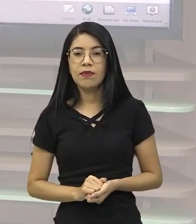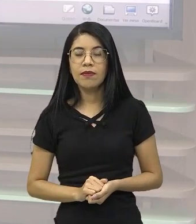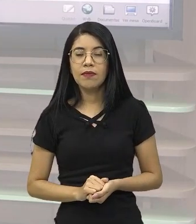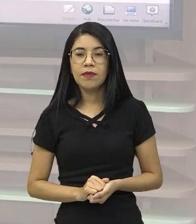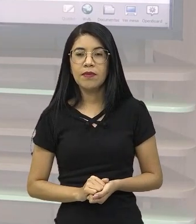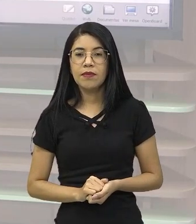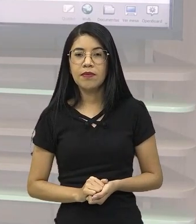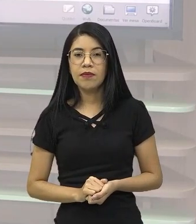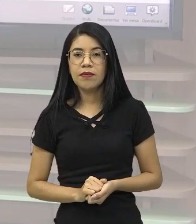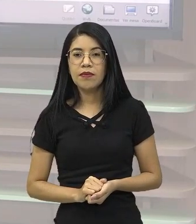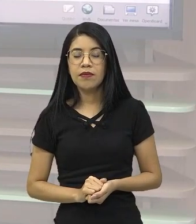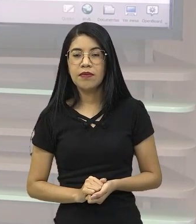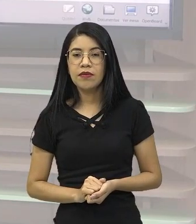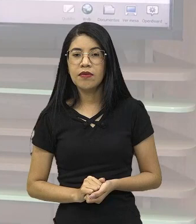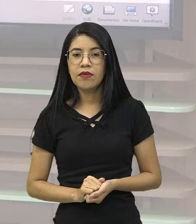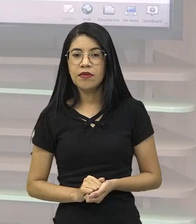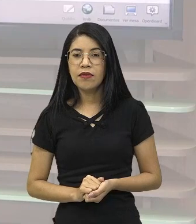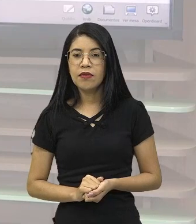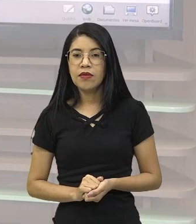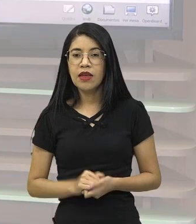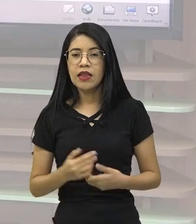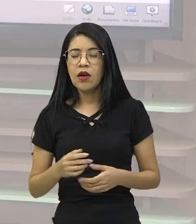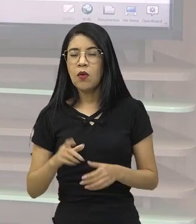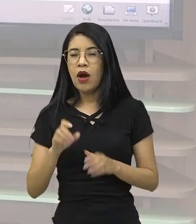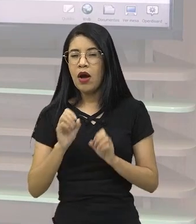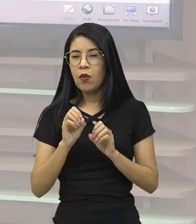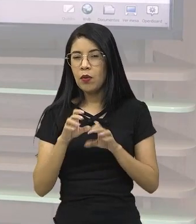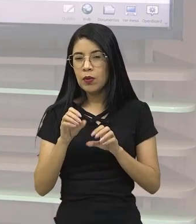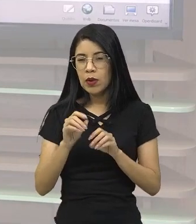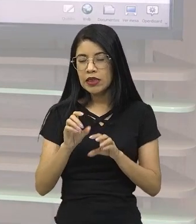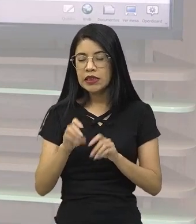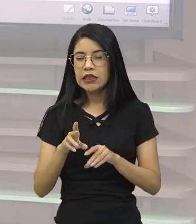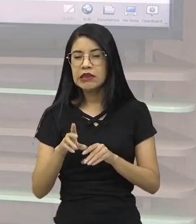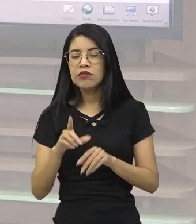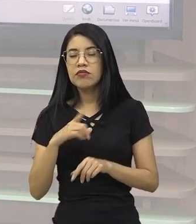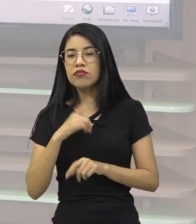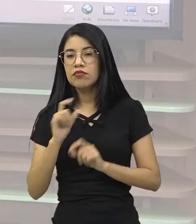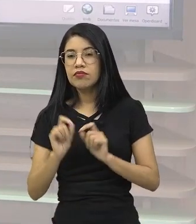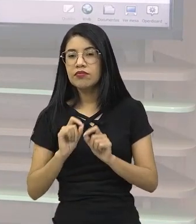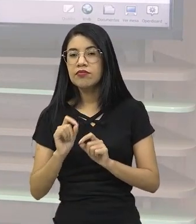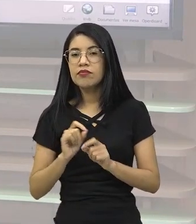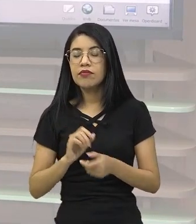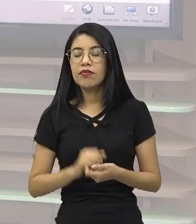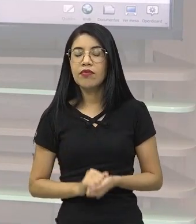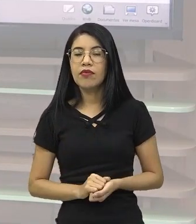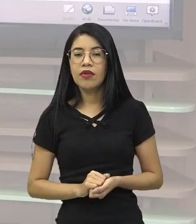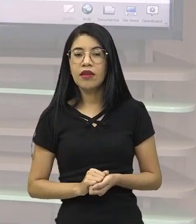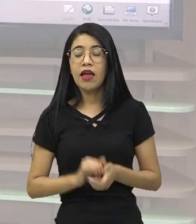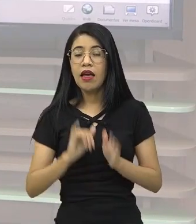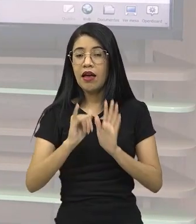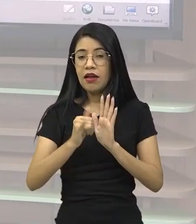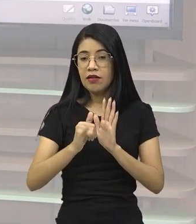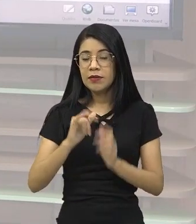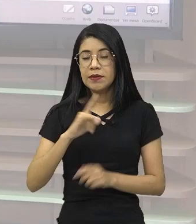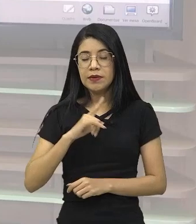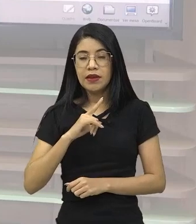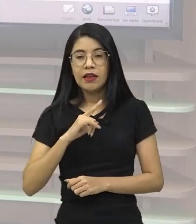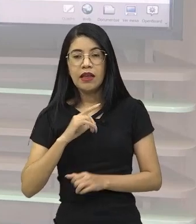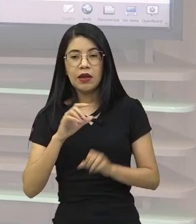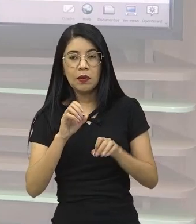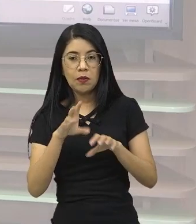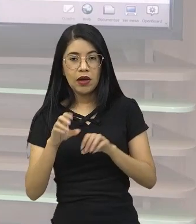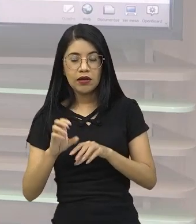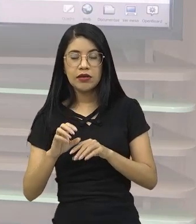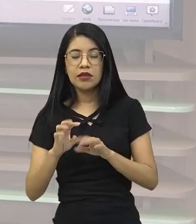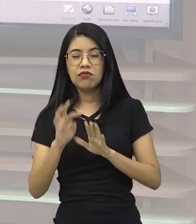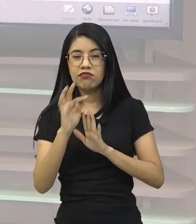a mensagem, né, essa lição, essa mensagem que a fábula traz no seu bojo,